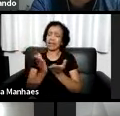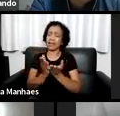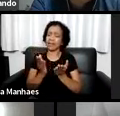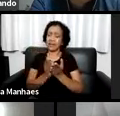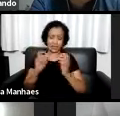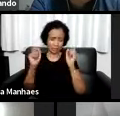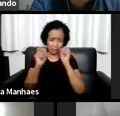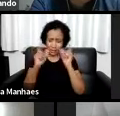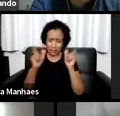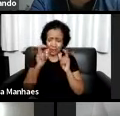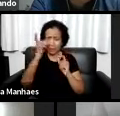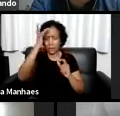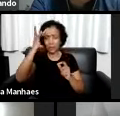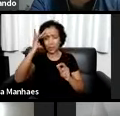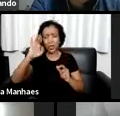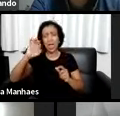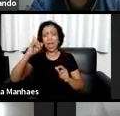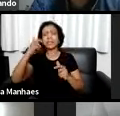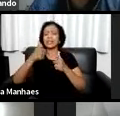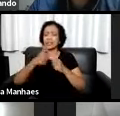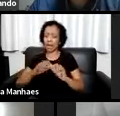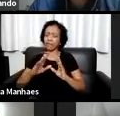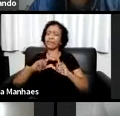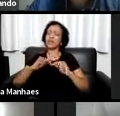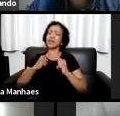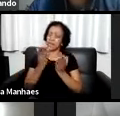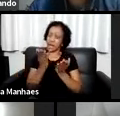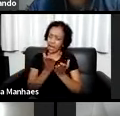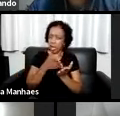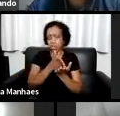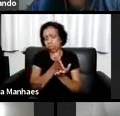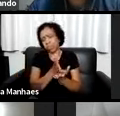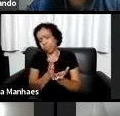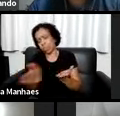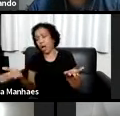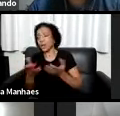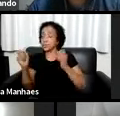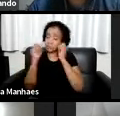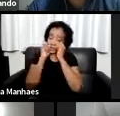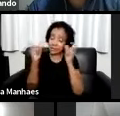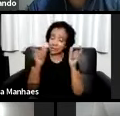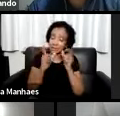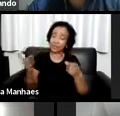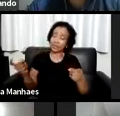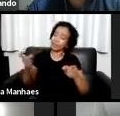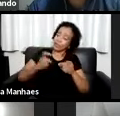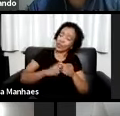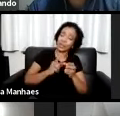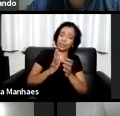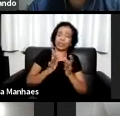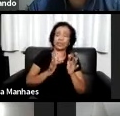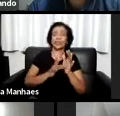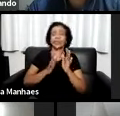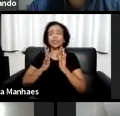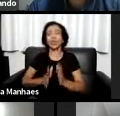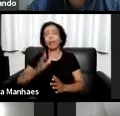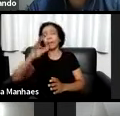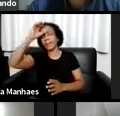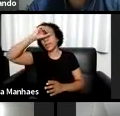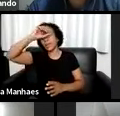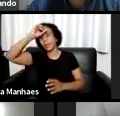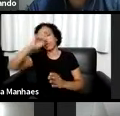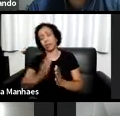dia estiveram nas igrejas, aqueles que aprenderam a tua palavra e hoje estão afastados dos teus